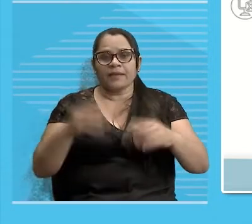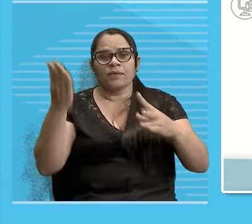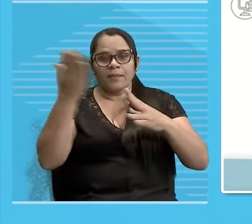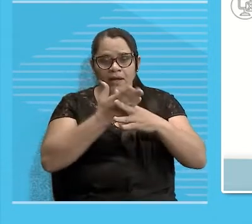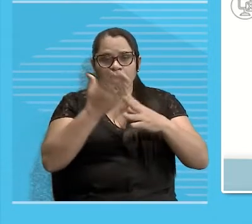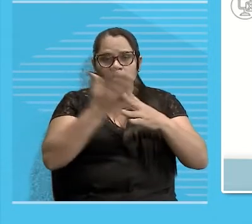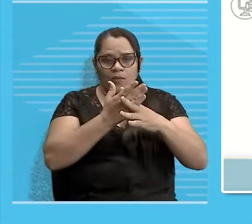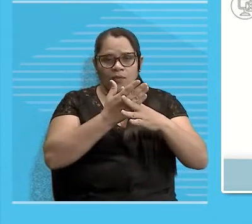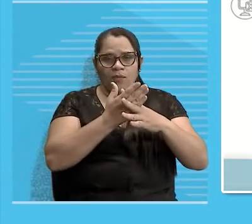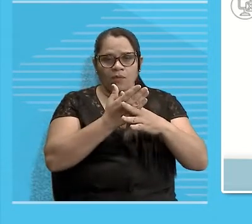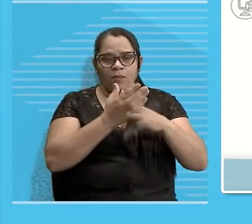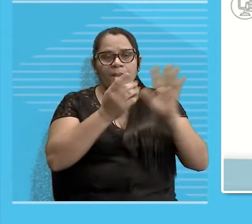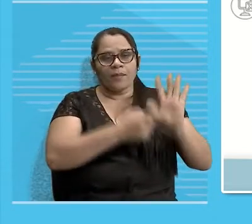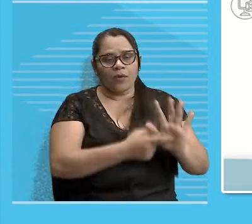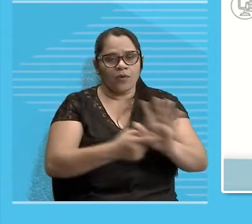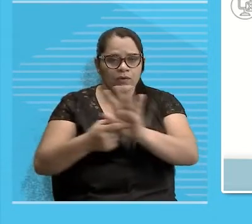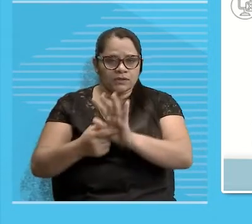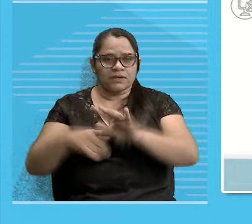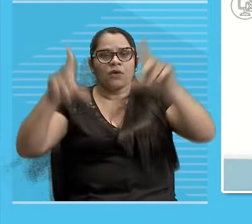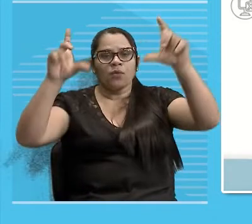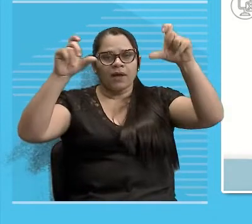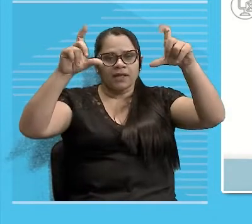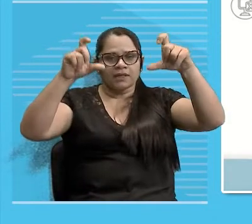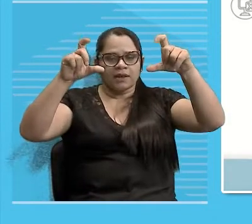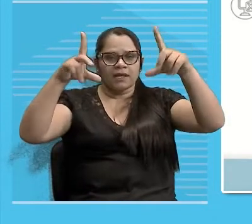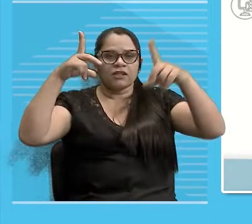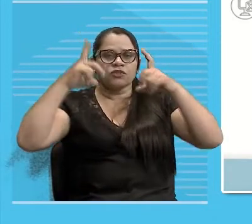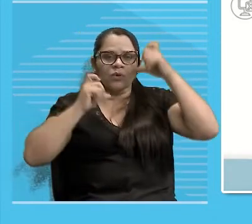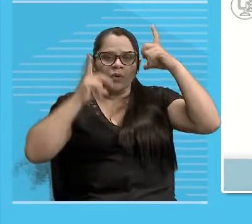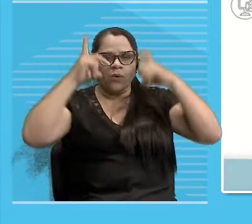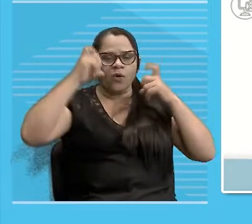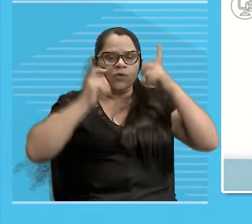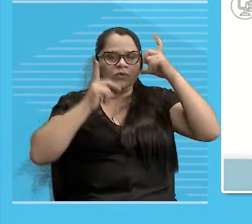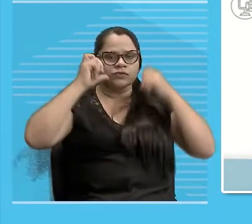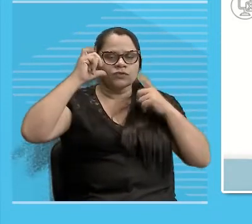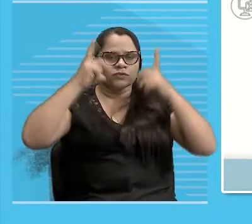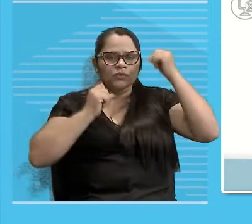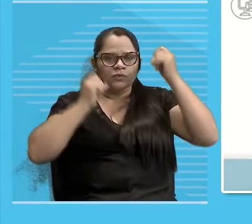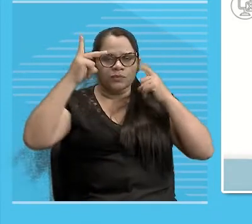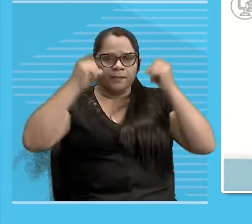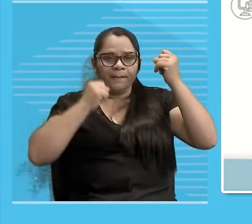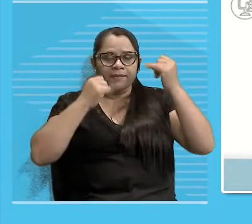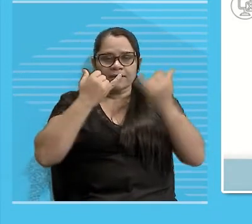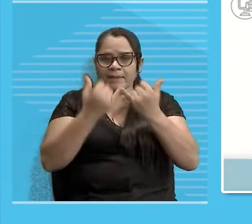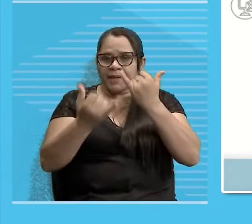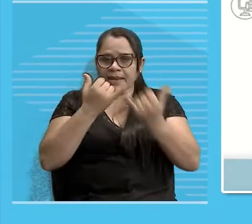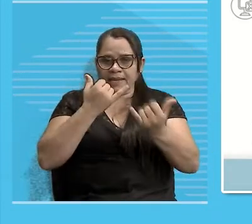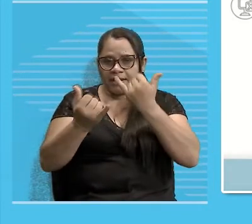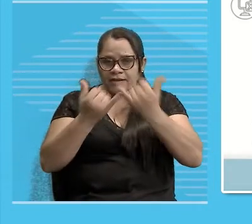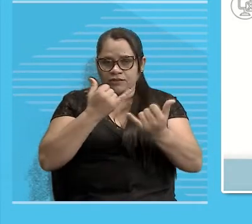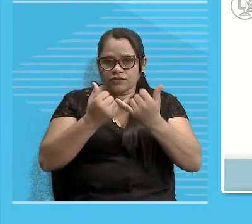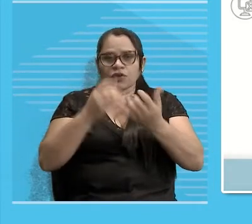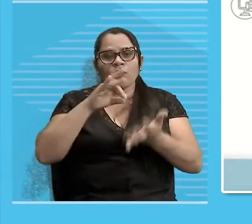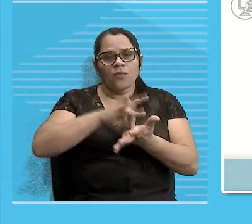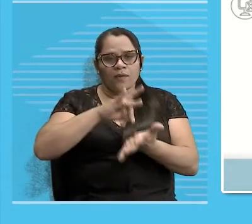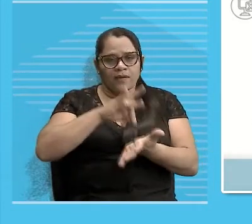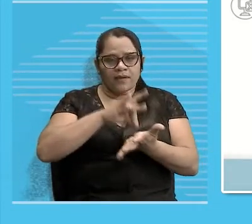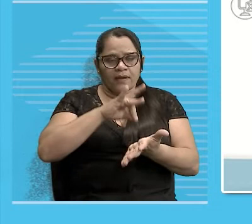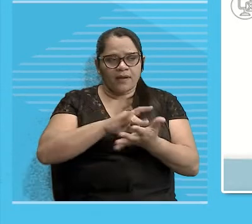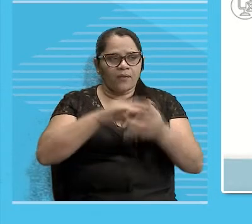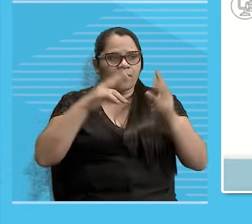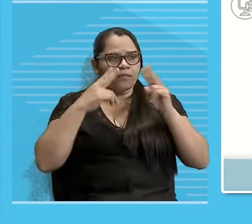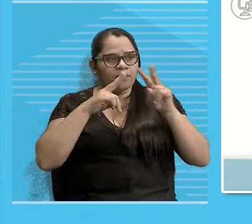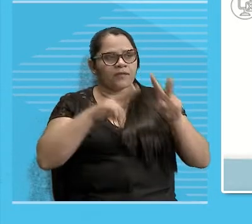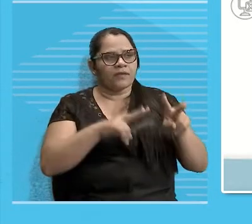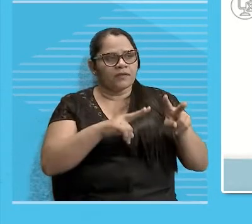ideia do retrato também. O rosto muito parecido, verossimilhança, né? Muito parecido com o real.